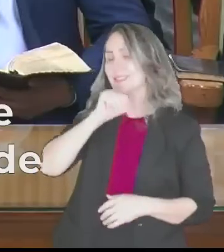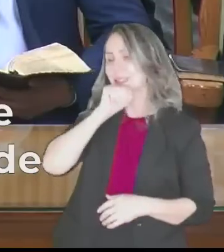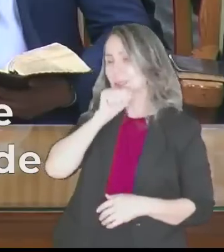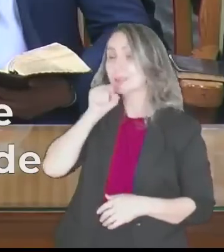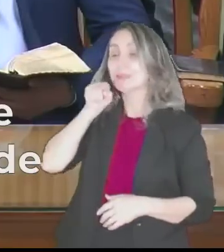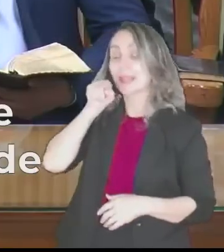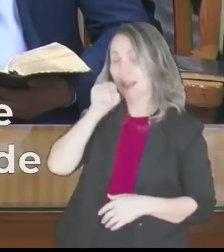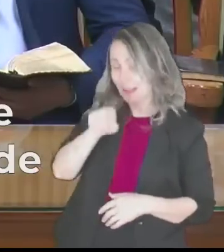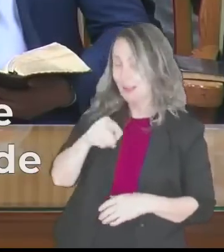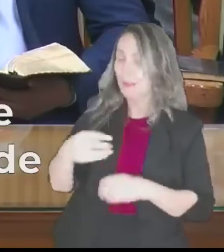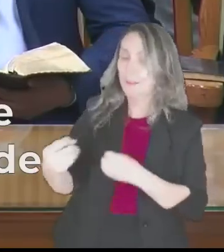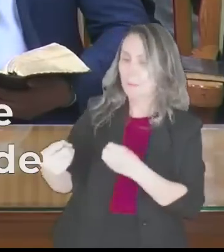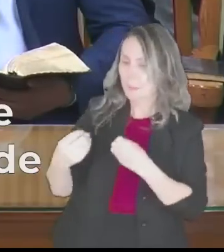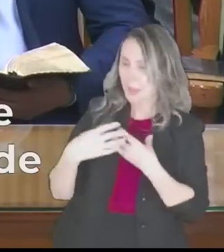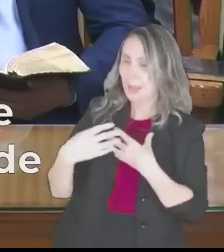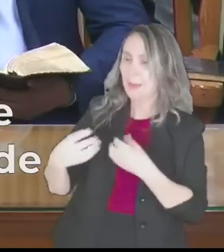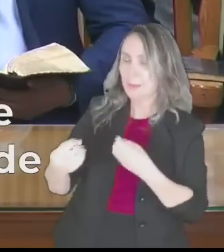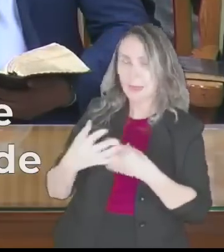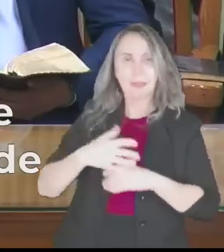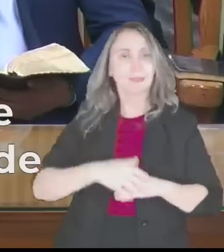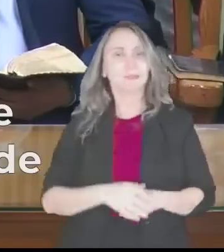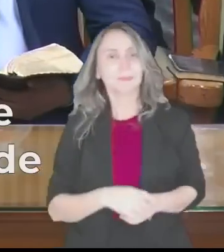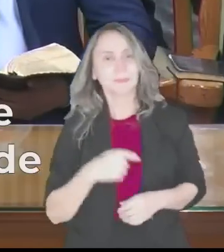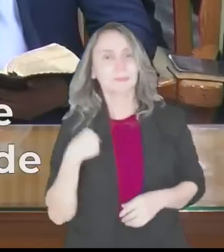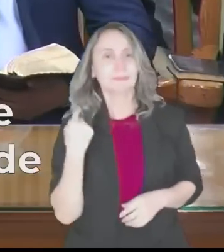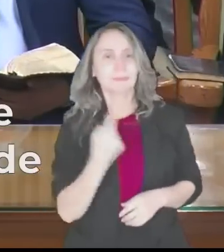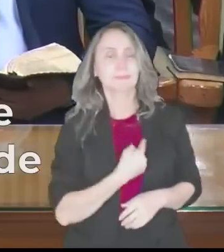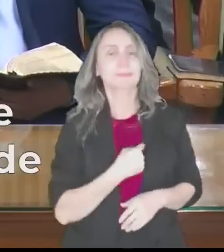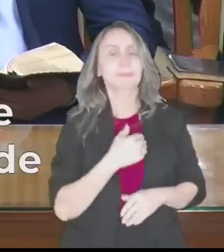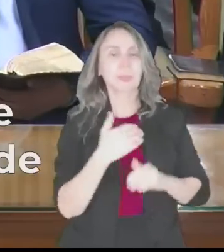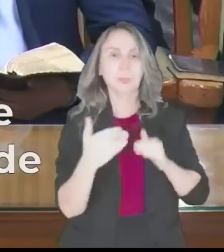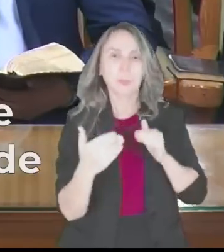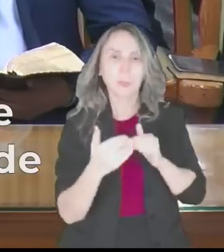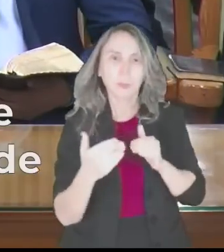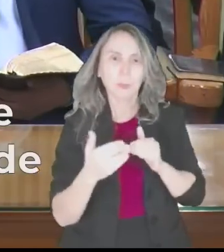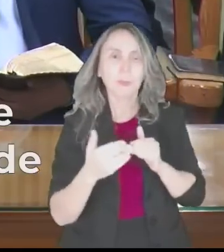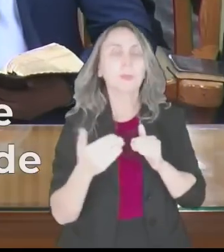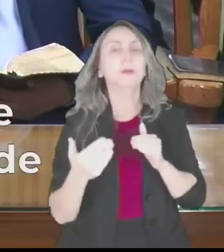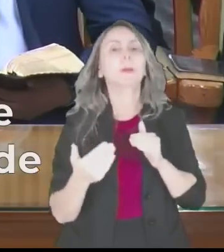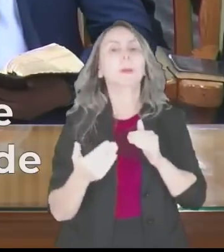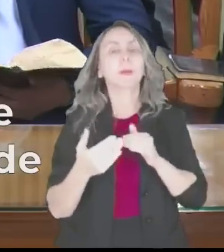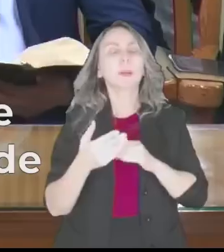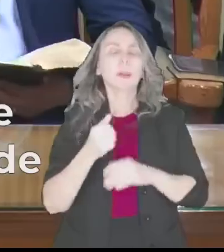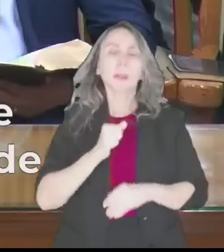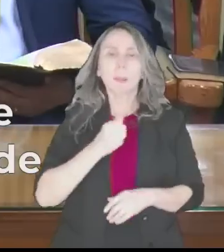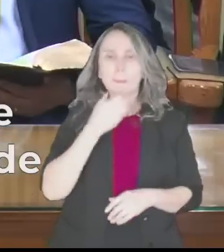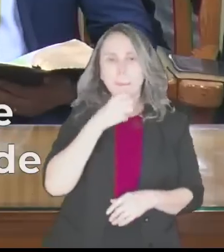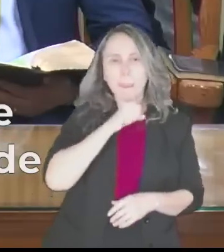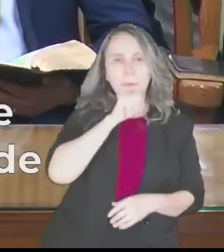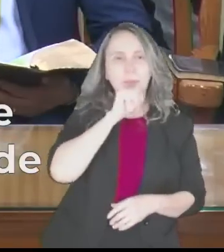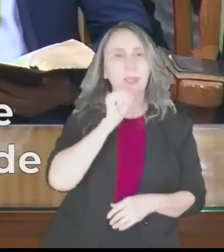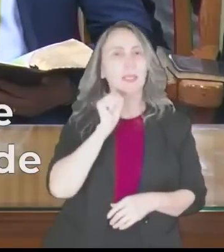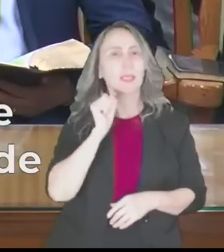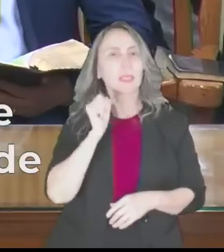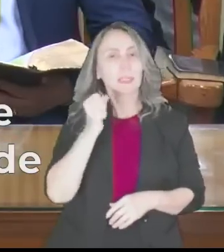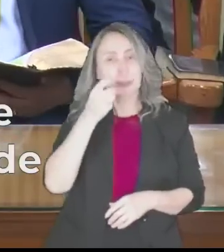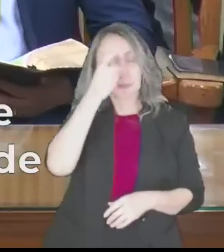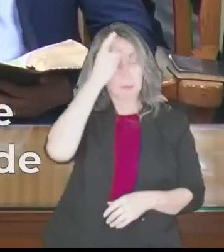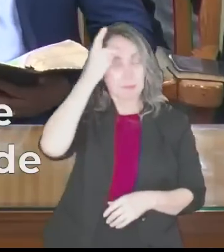com os apóstolos, com os profetas, com a patrística, com os pais da igreja. E